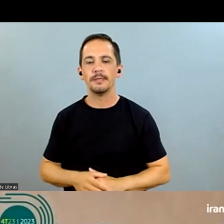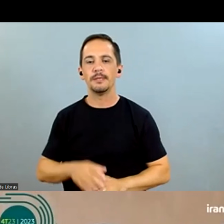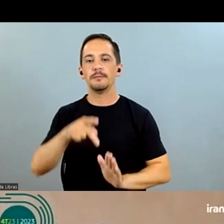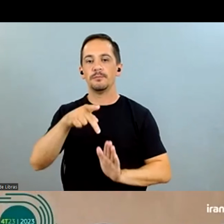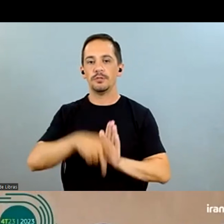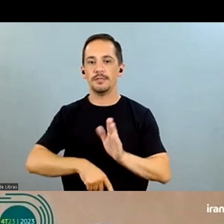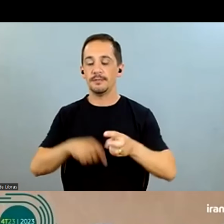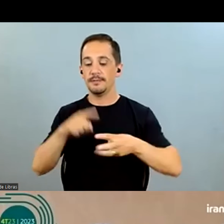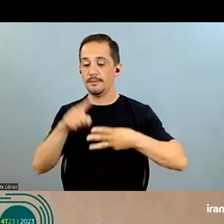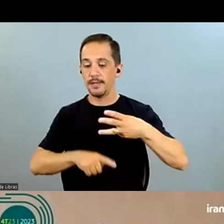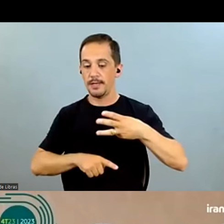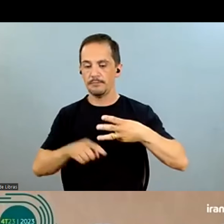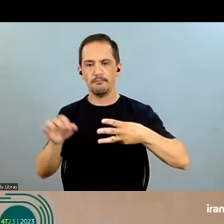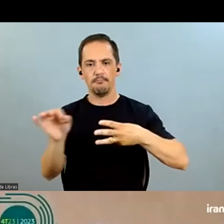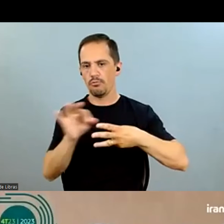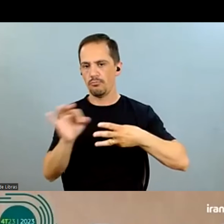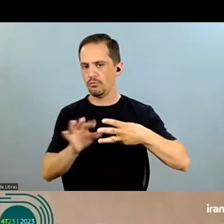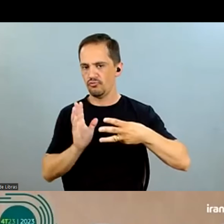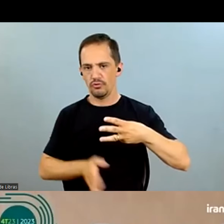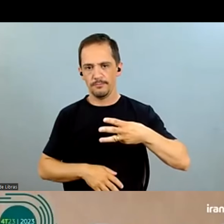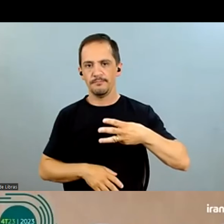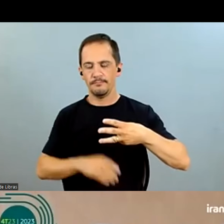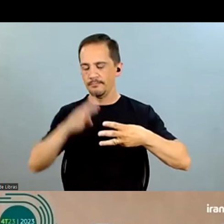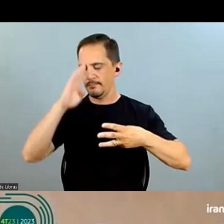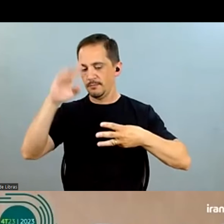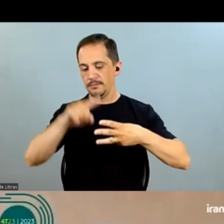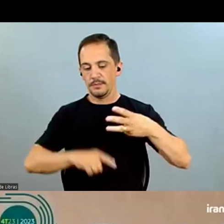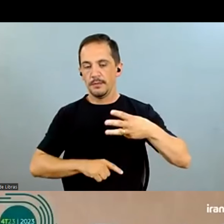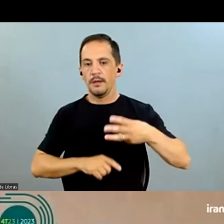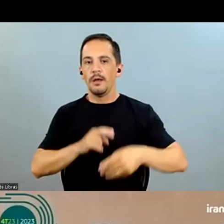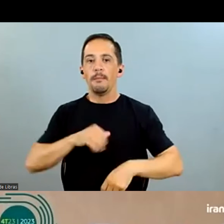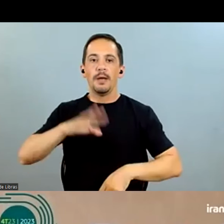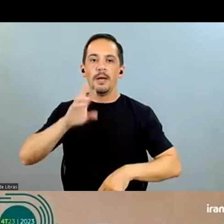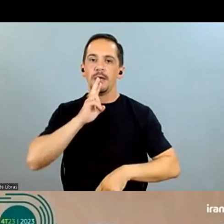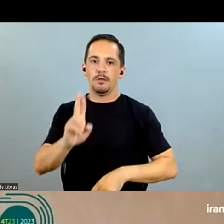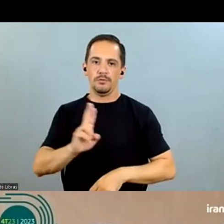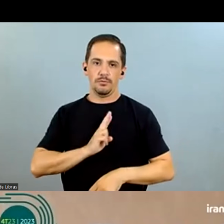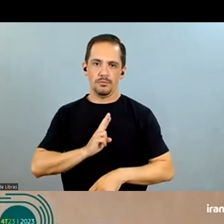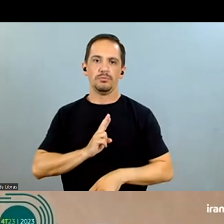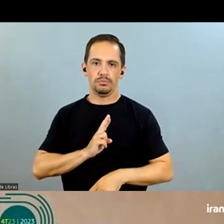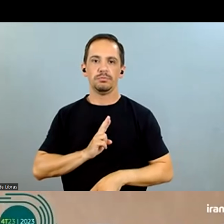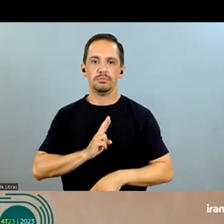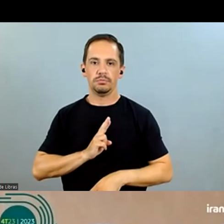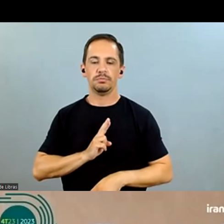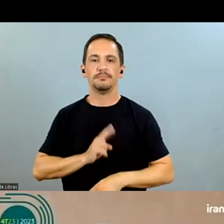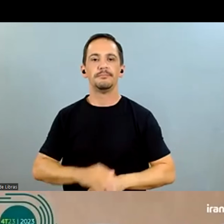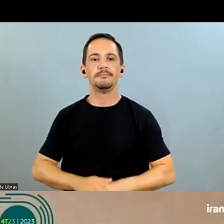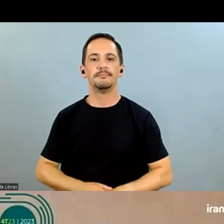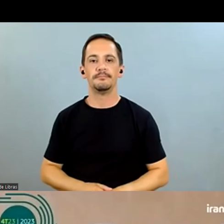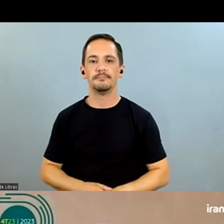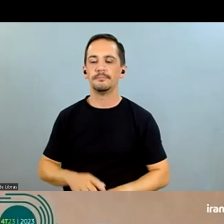concluídos né que são aonde são os projetos que nós vamos obter o maior retorno do da plataforma Gaia o Gaia 1